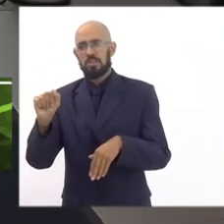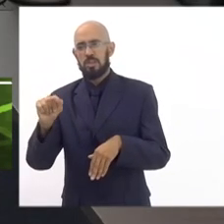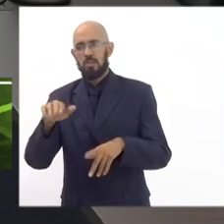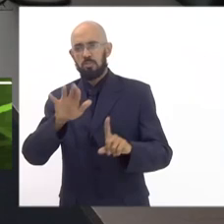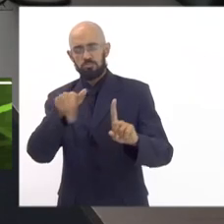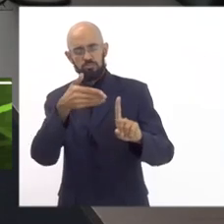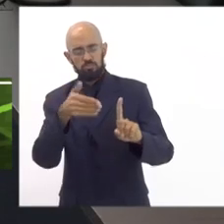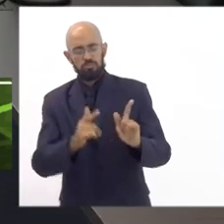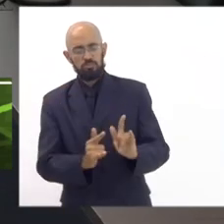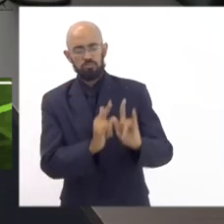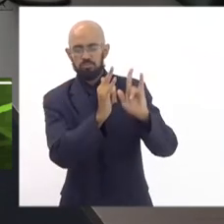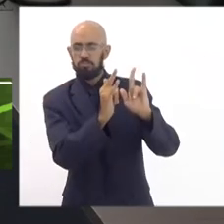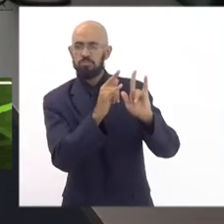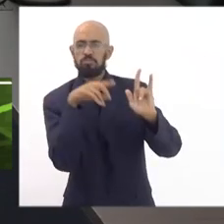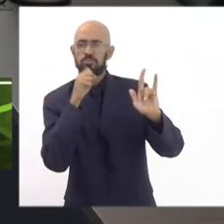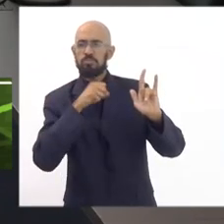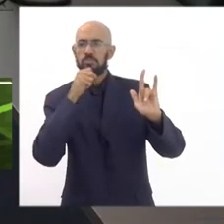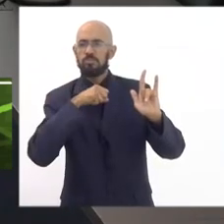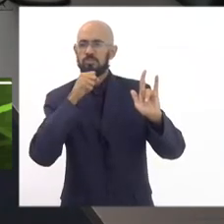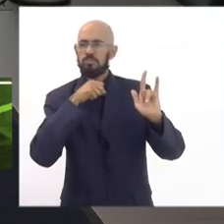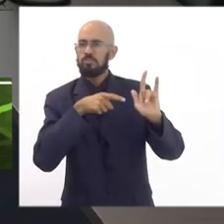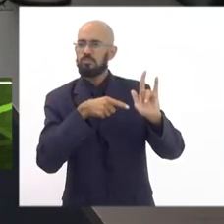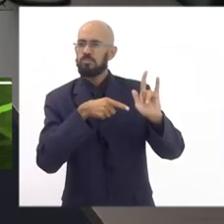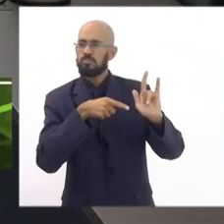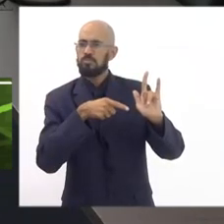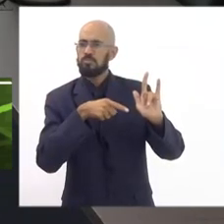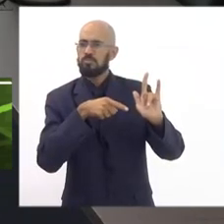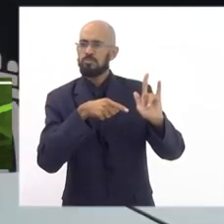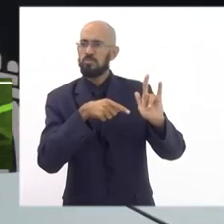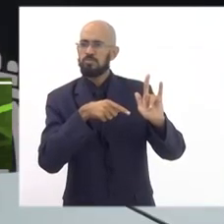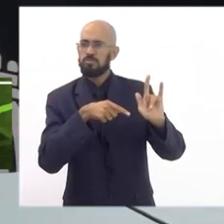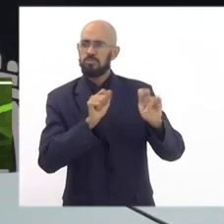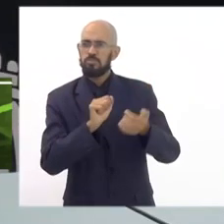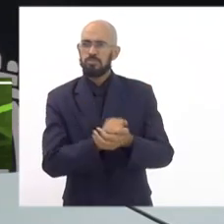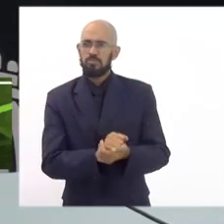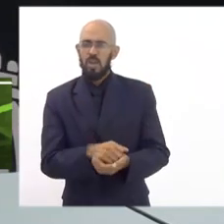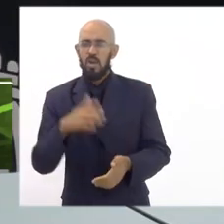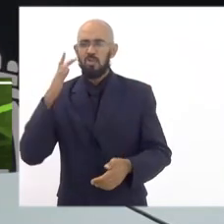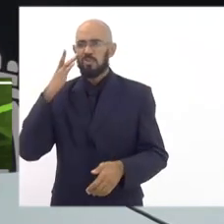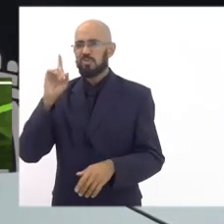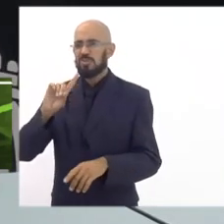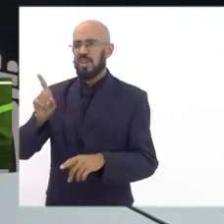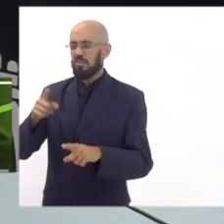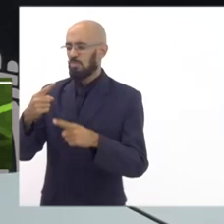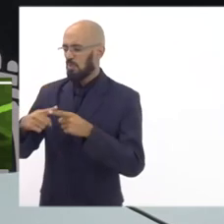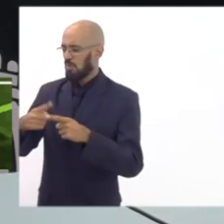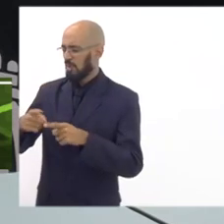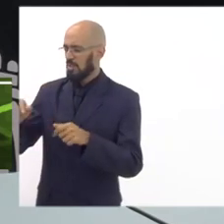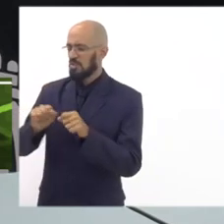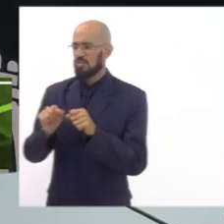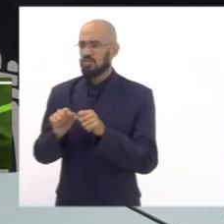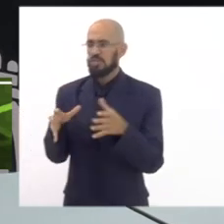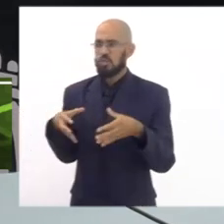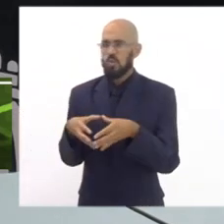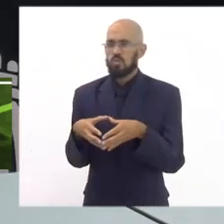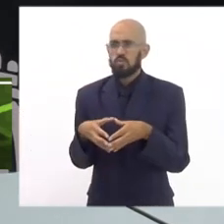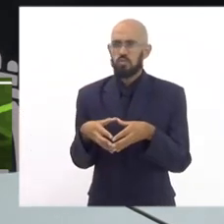Eu não sei se... Olha, esse aqui só, não foi ainda. Eu não sei porque a gente fez em conjunto, porque